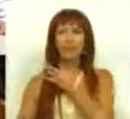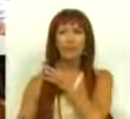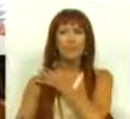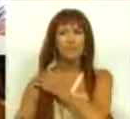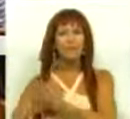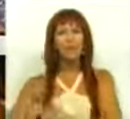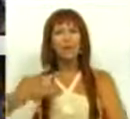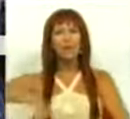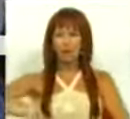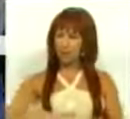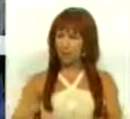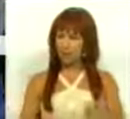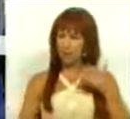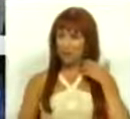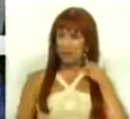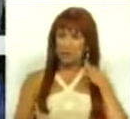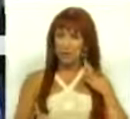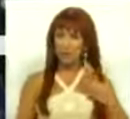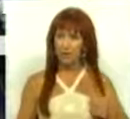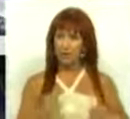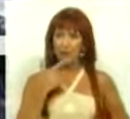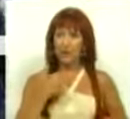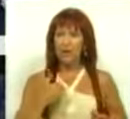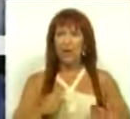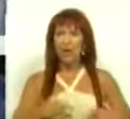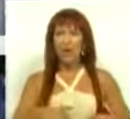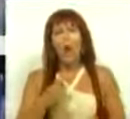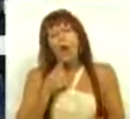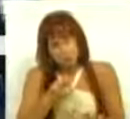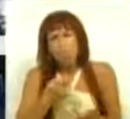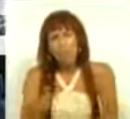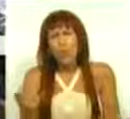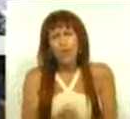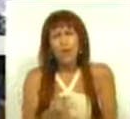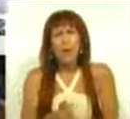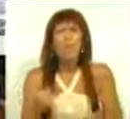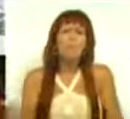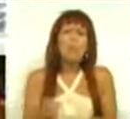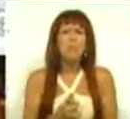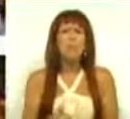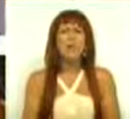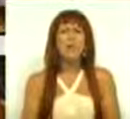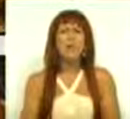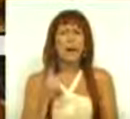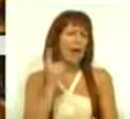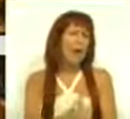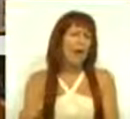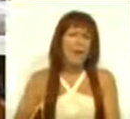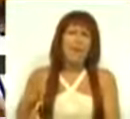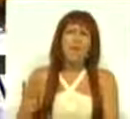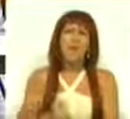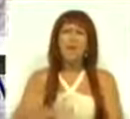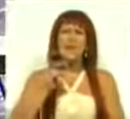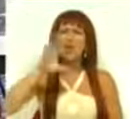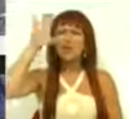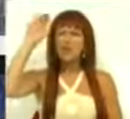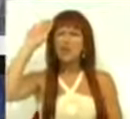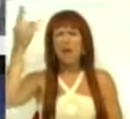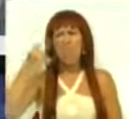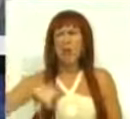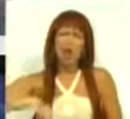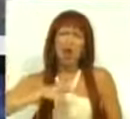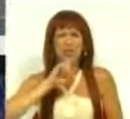E sobretudo, nós não podemos deixar de perguntar porque é que há persistência. A senhora Ministra